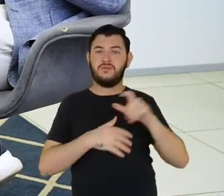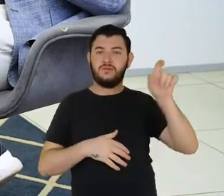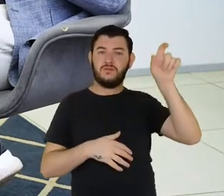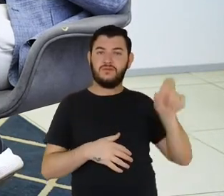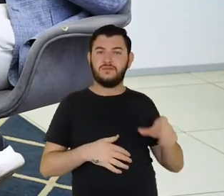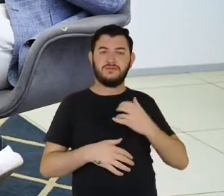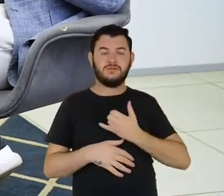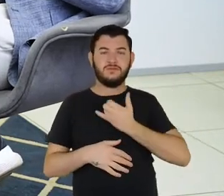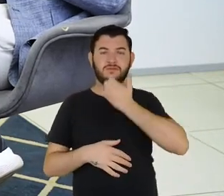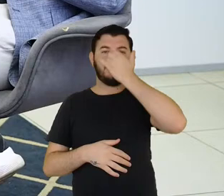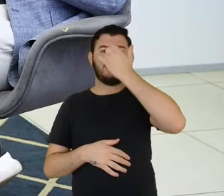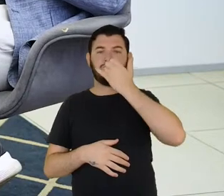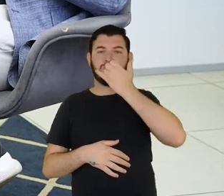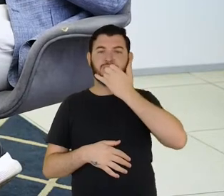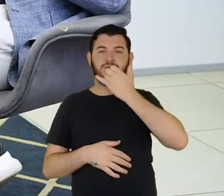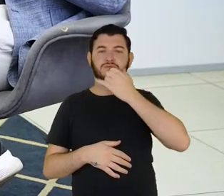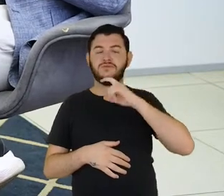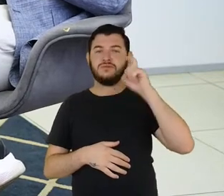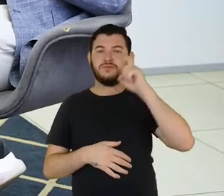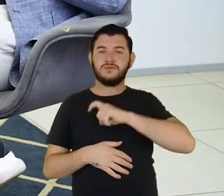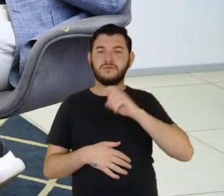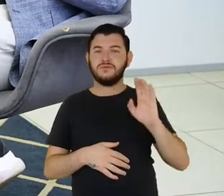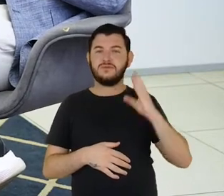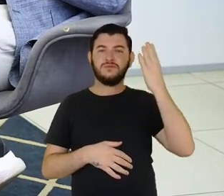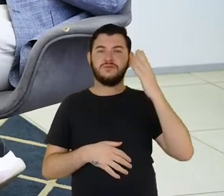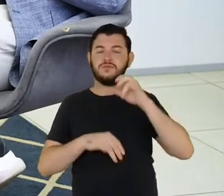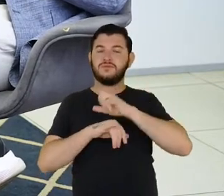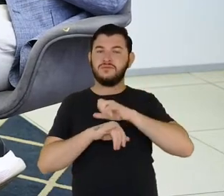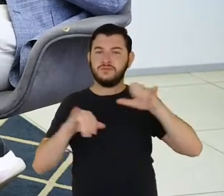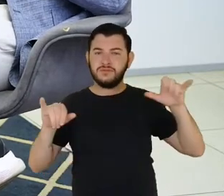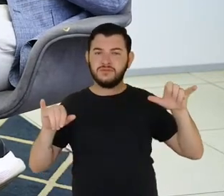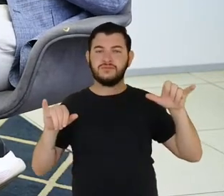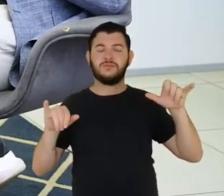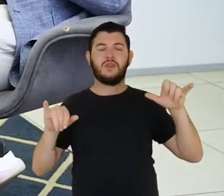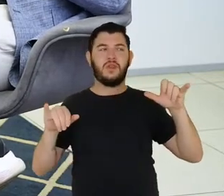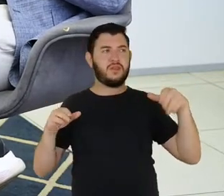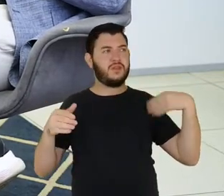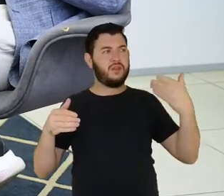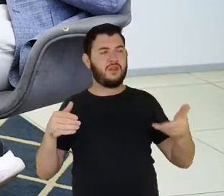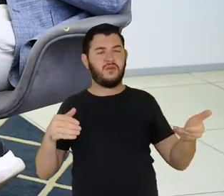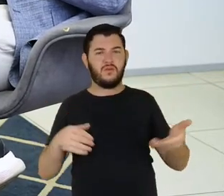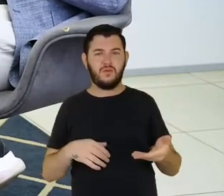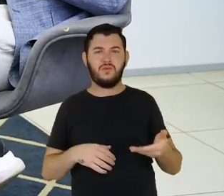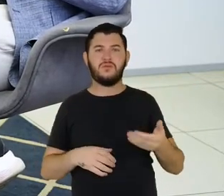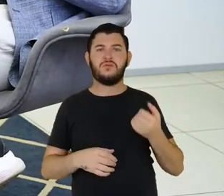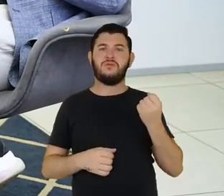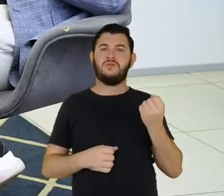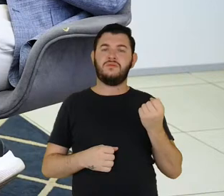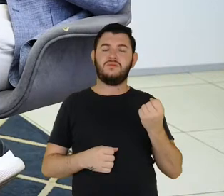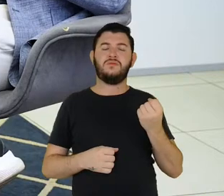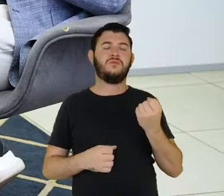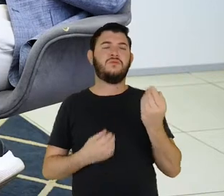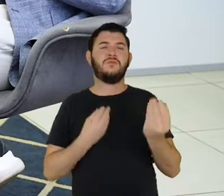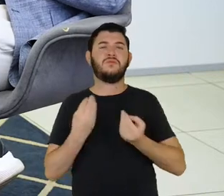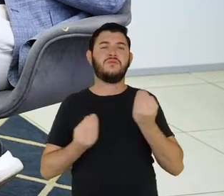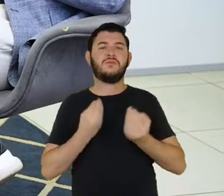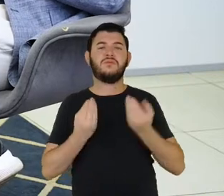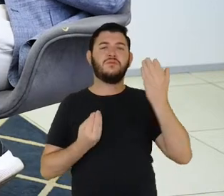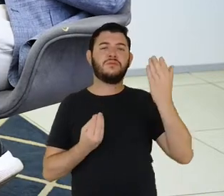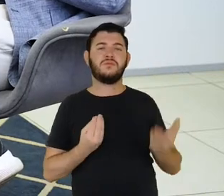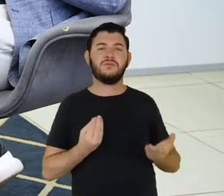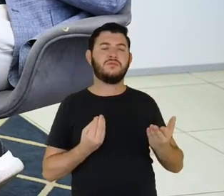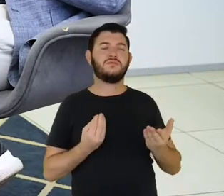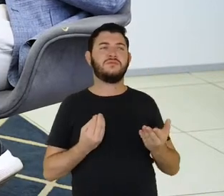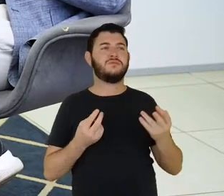continue sendo vítima em determinados momentos, né? Como é que você vê essa decisão que, por hora, vai acontecer